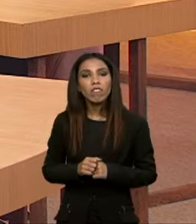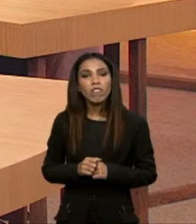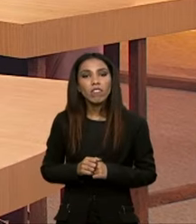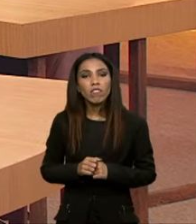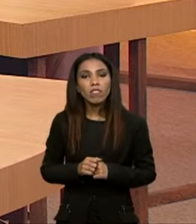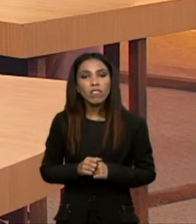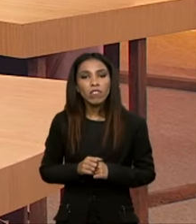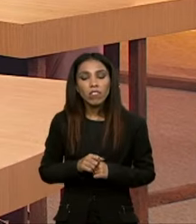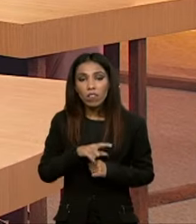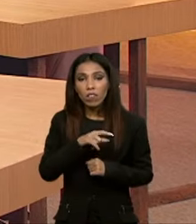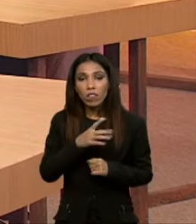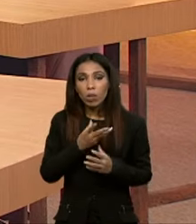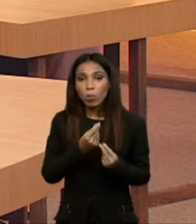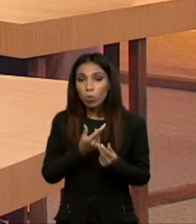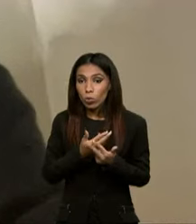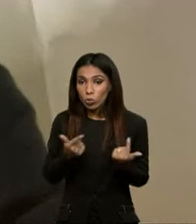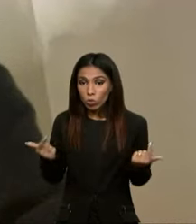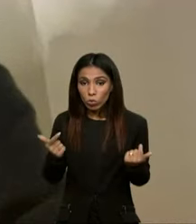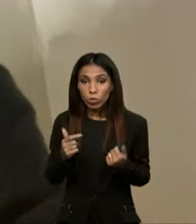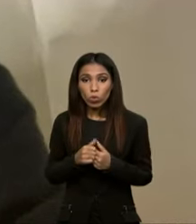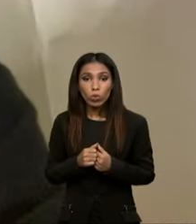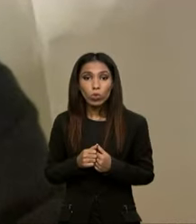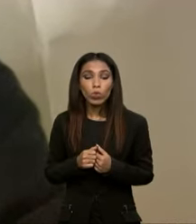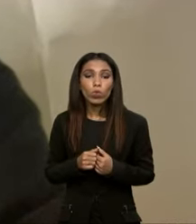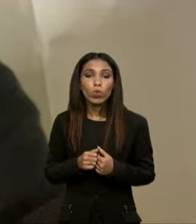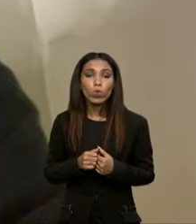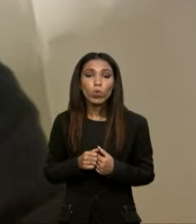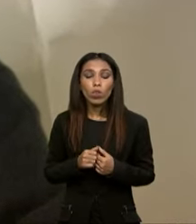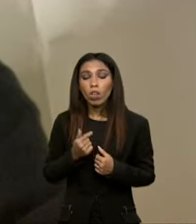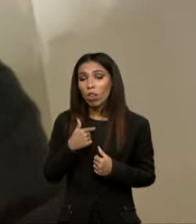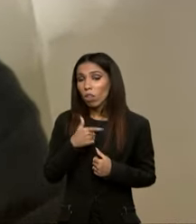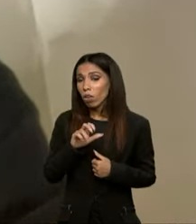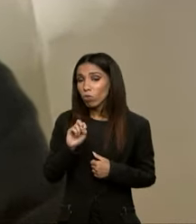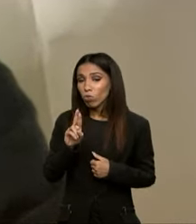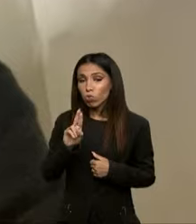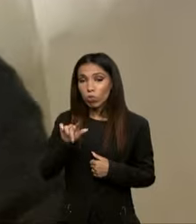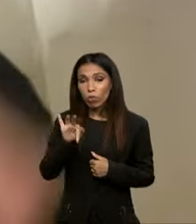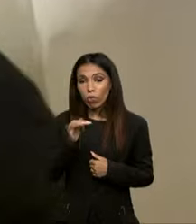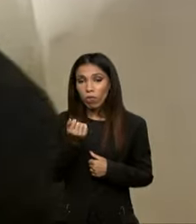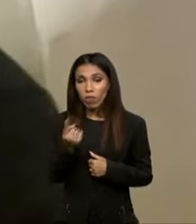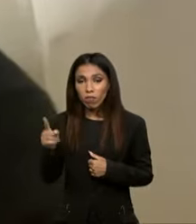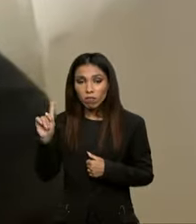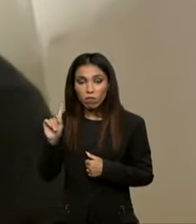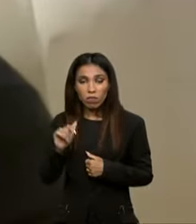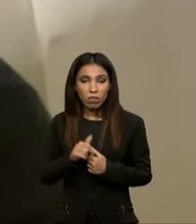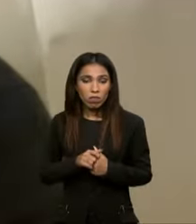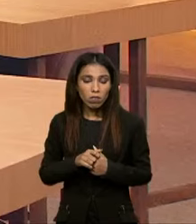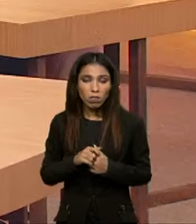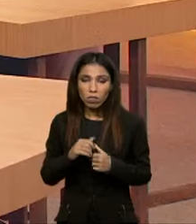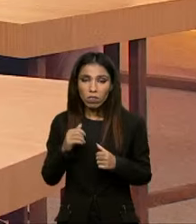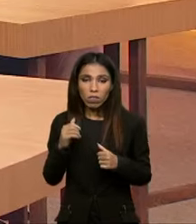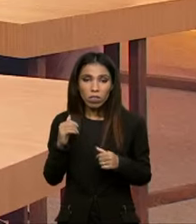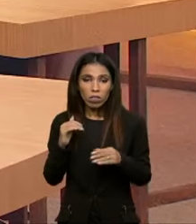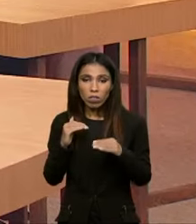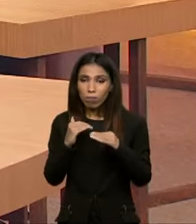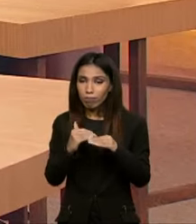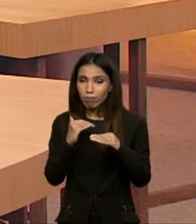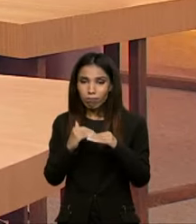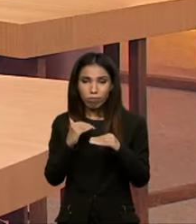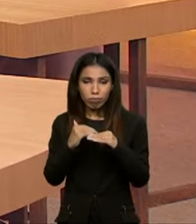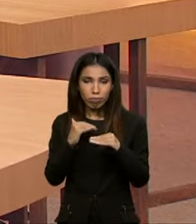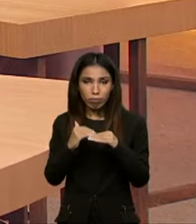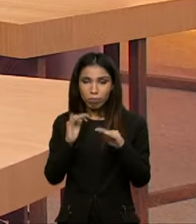Hugo, muitas coisas. Antes de mais nada, cara, eu sou teu fã. A gente é da mesma enfermaria, a gente está na mesma prateleira.